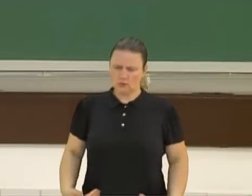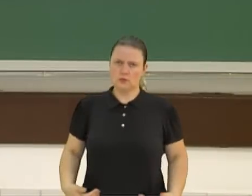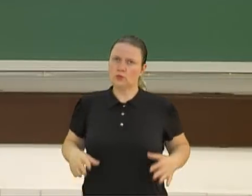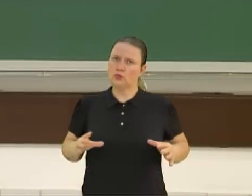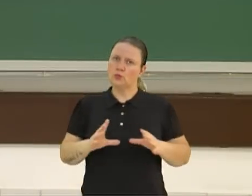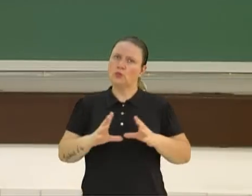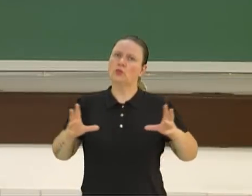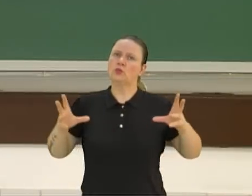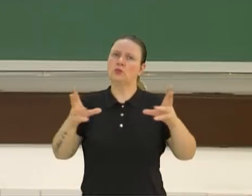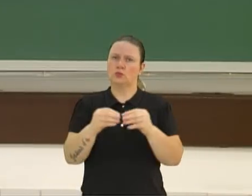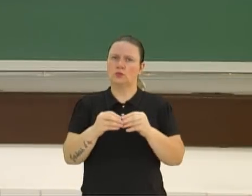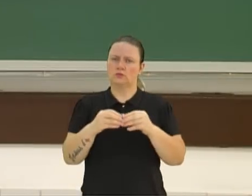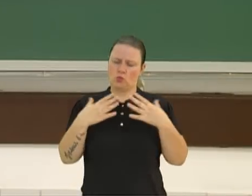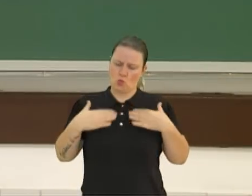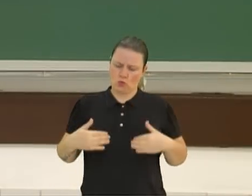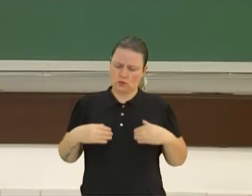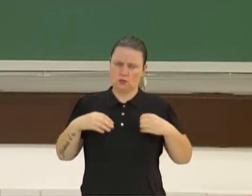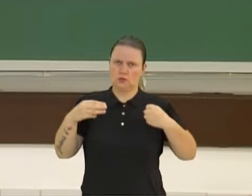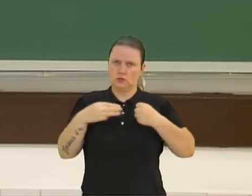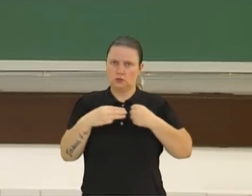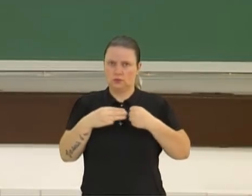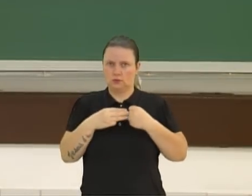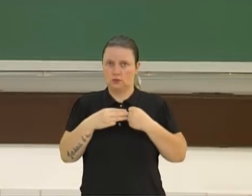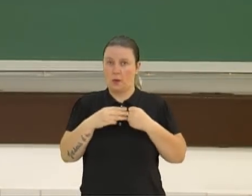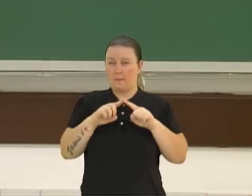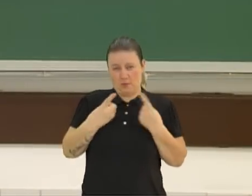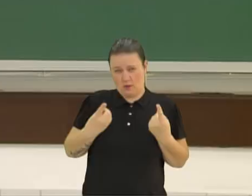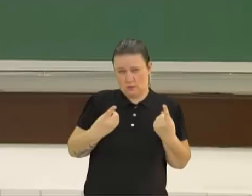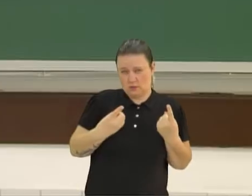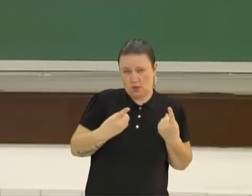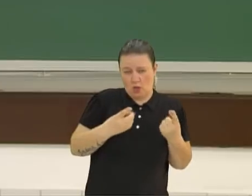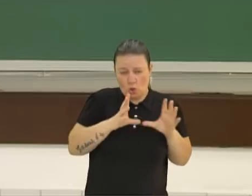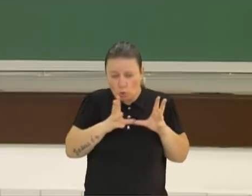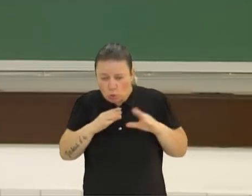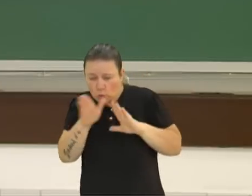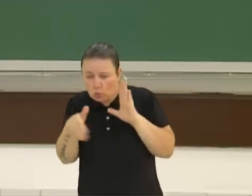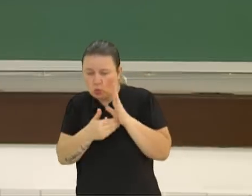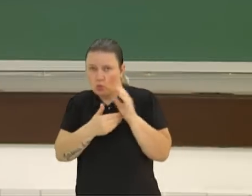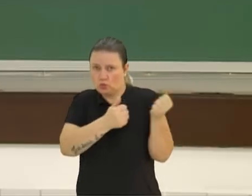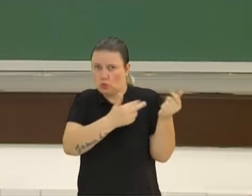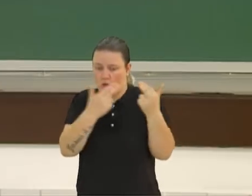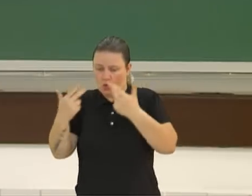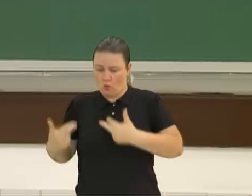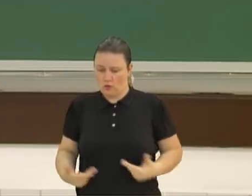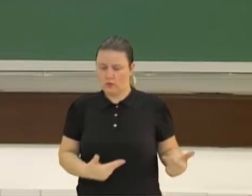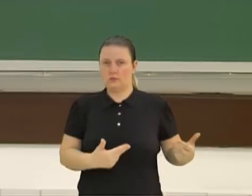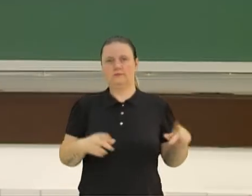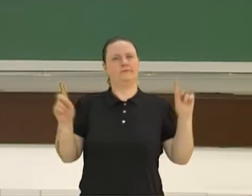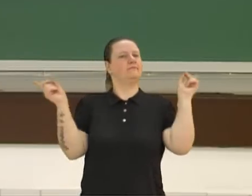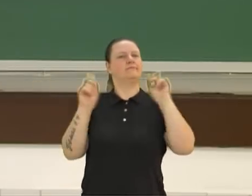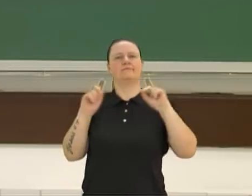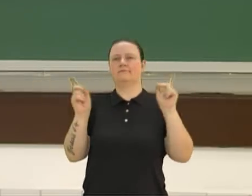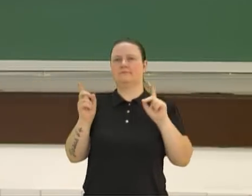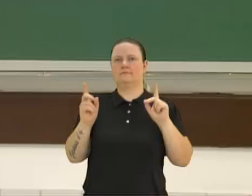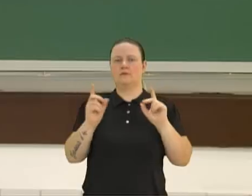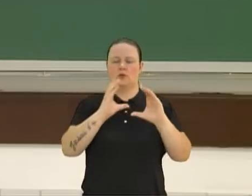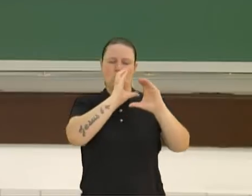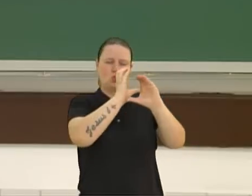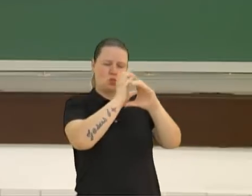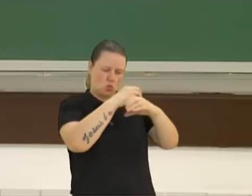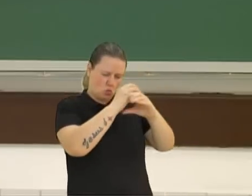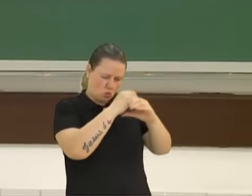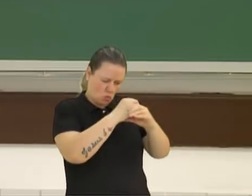célula. De lá para cá, nós sabemos que a célula é a principal unidade do ser vivo, ou seja, nós seres vivos somos formados